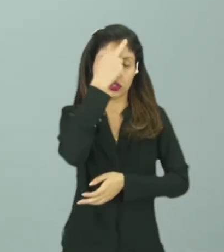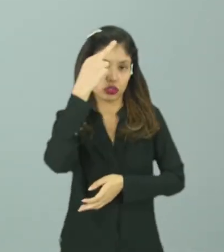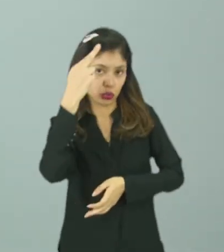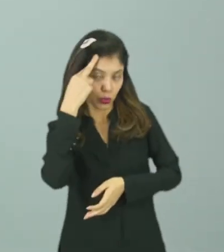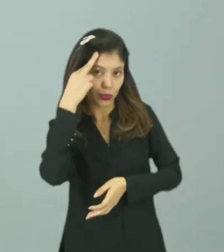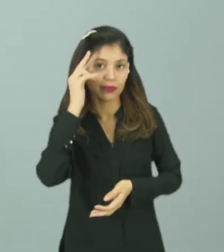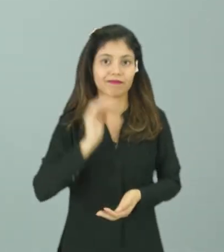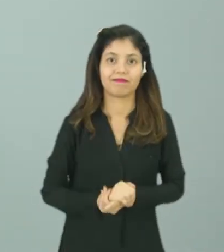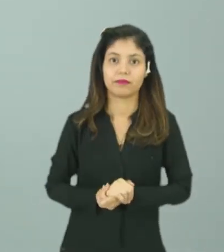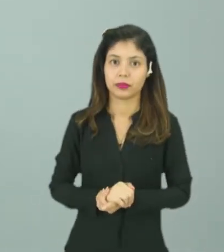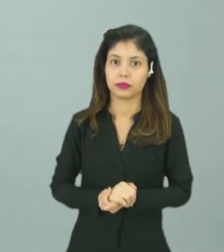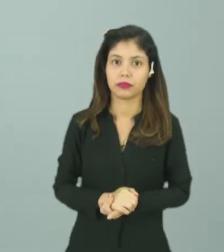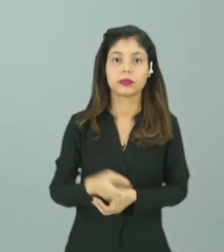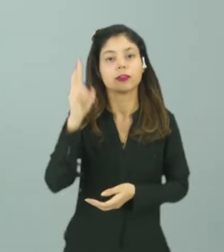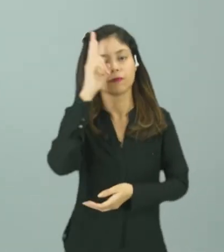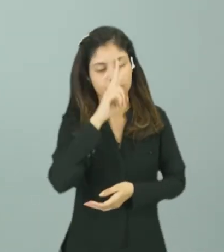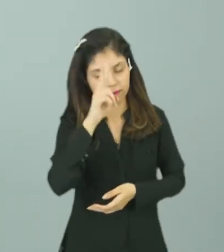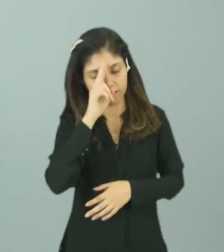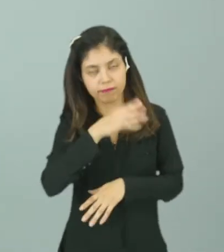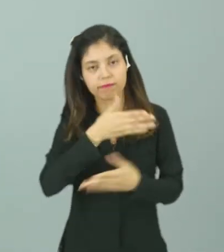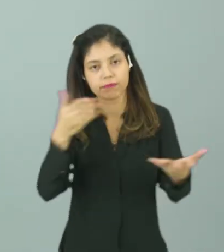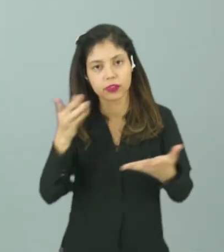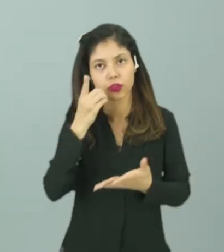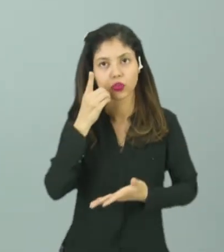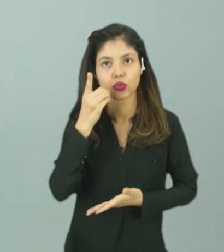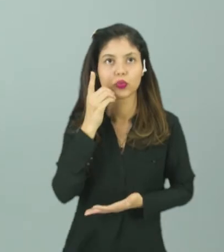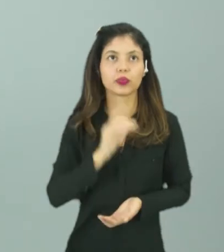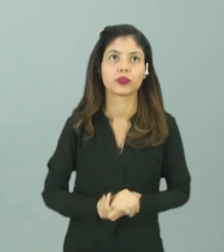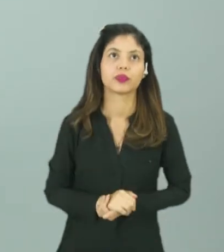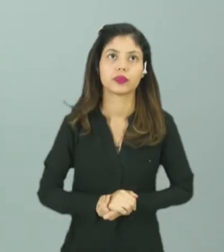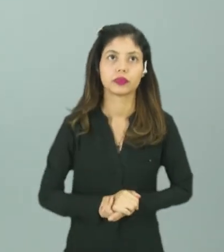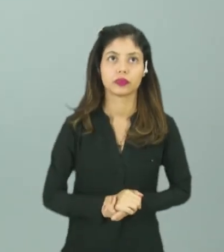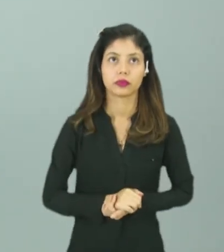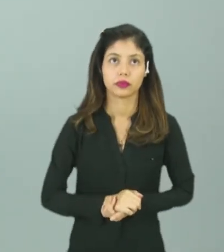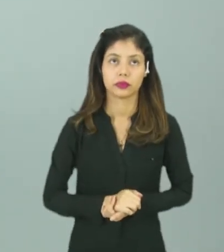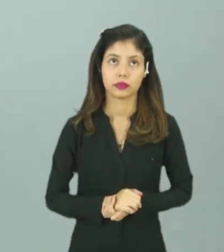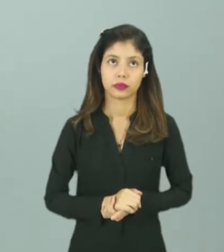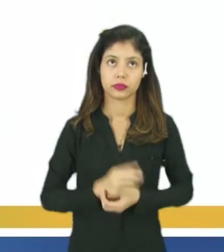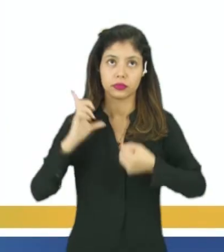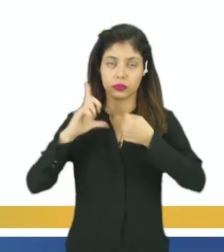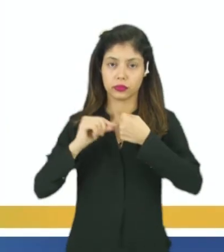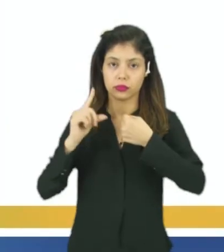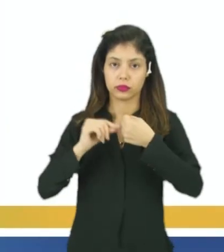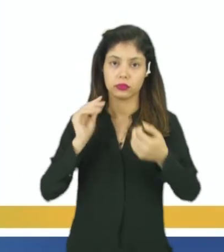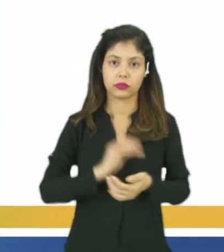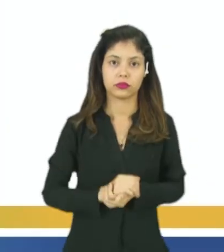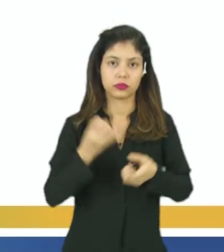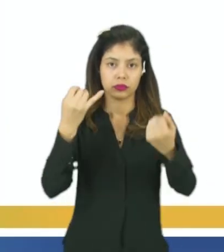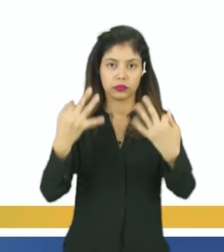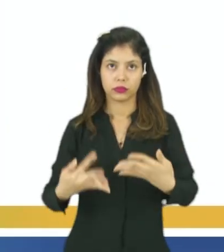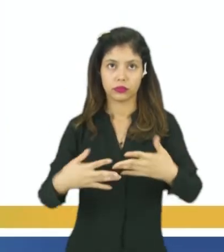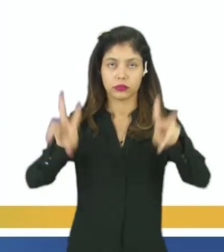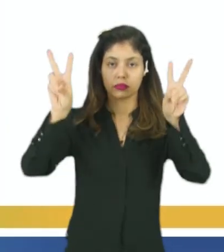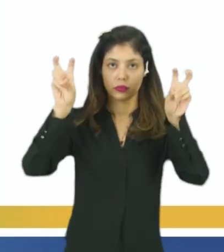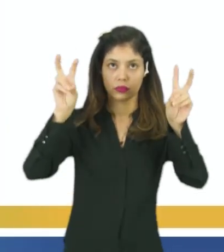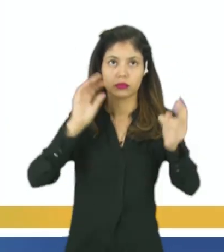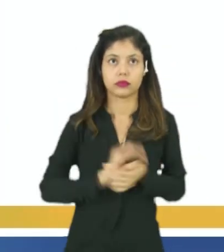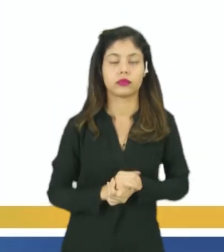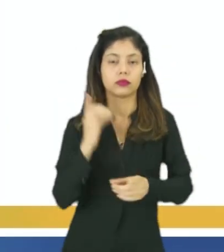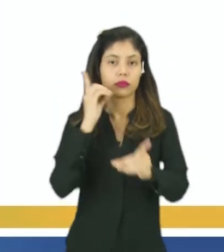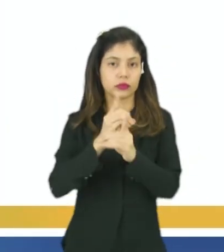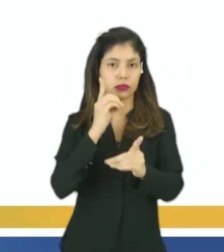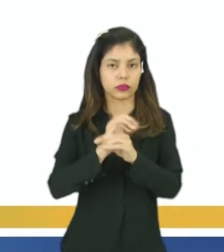histórico aí, as pessoas lembram desse dia, tá? Artigos relacionados ao nosso tema da aula, vocês